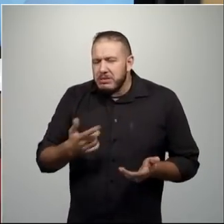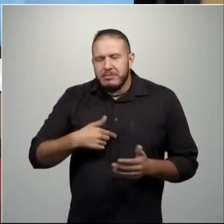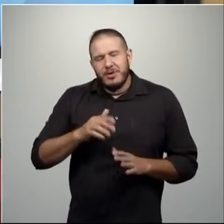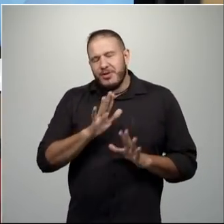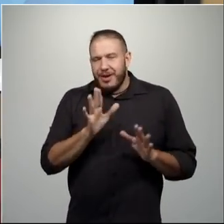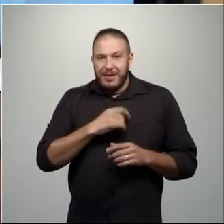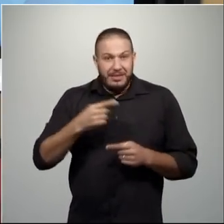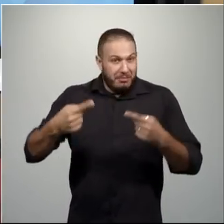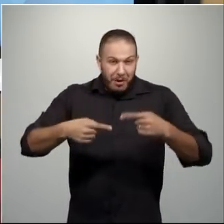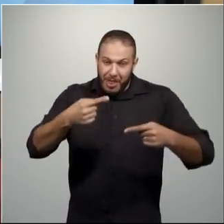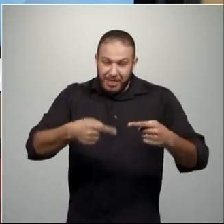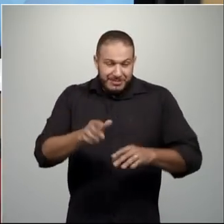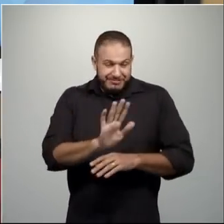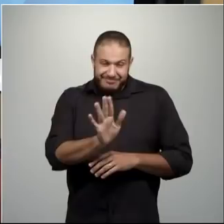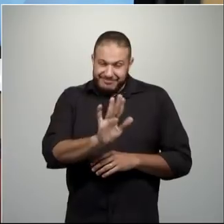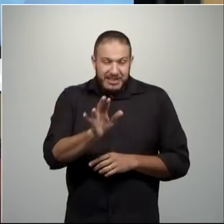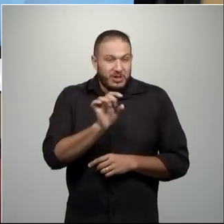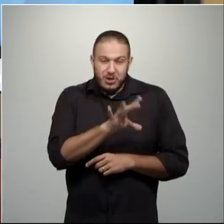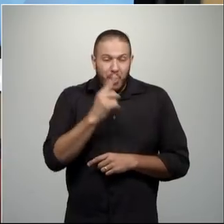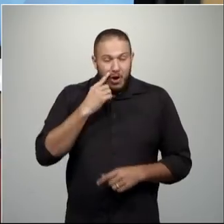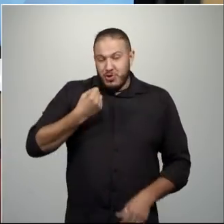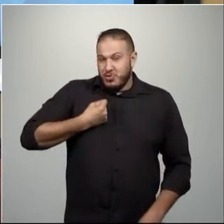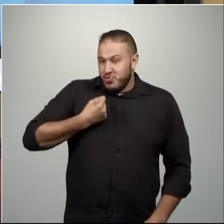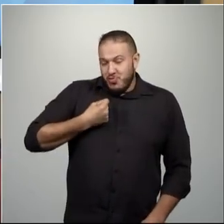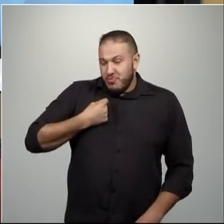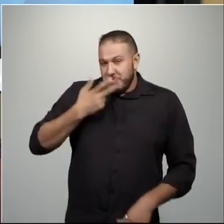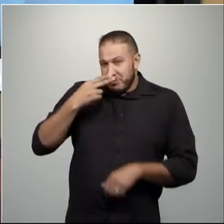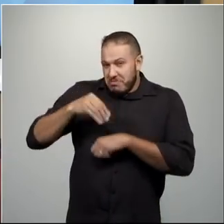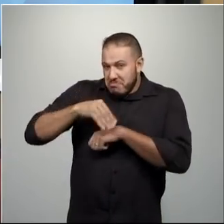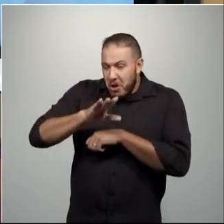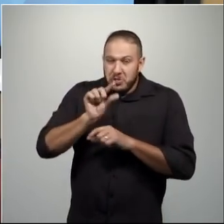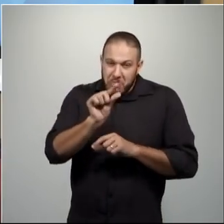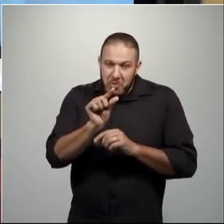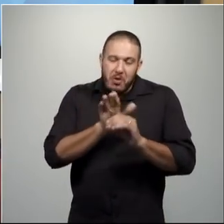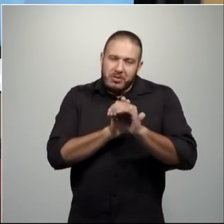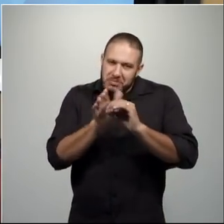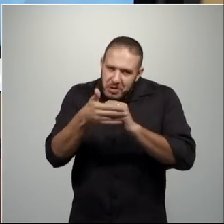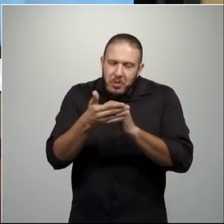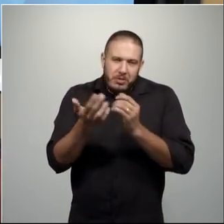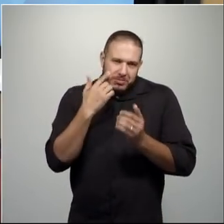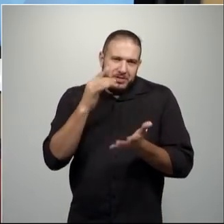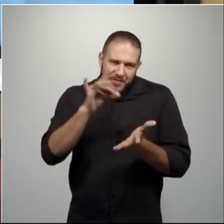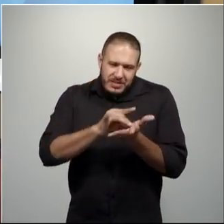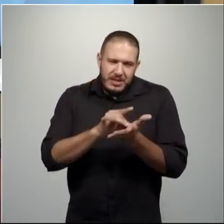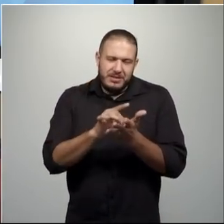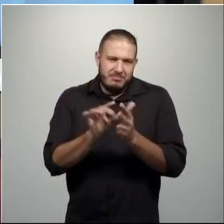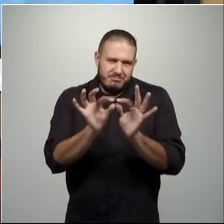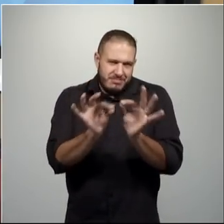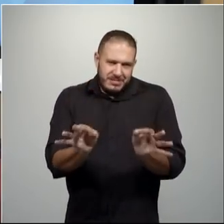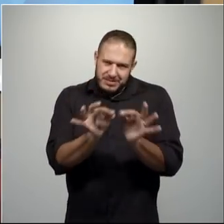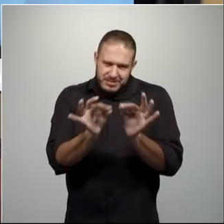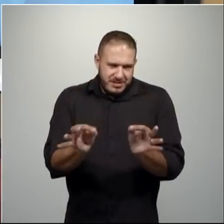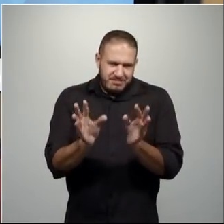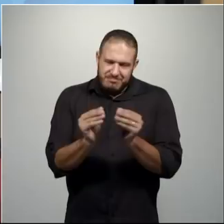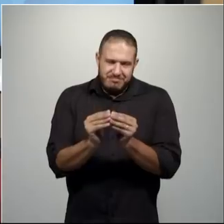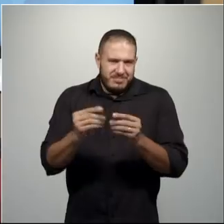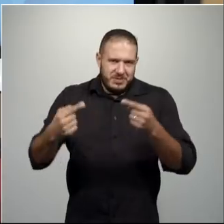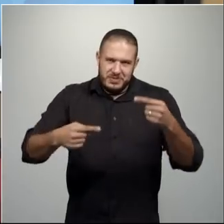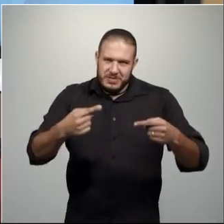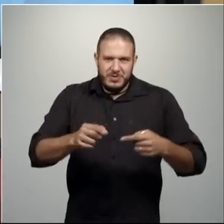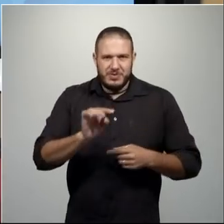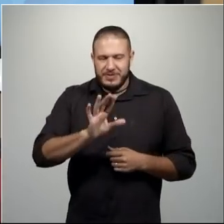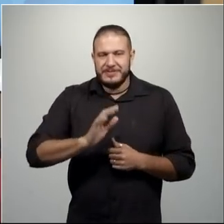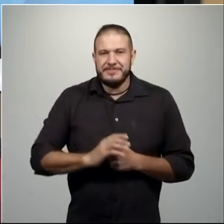nessa polêmica esse aqui são só alguns números que descreve o bitcoin de verdade sem as simplificações que eu fiz ao longo da discussão